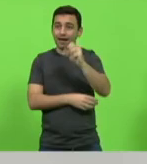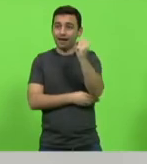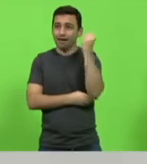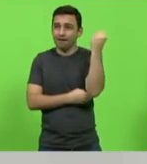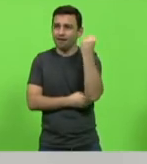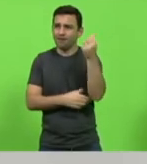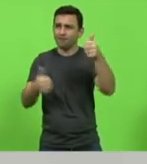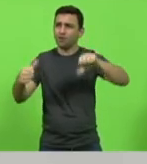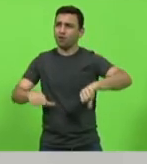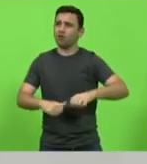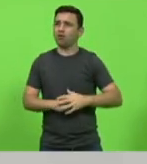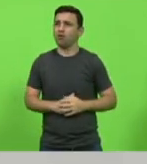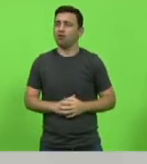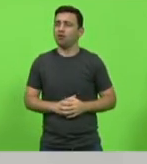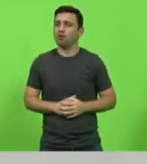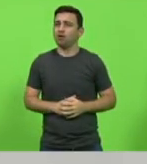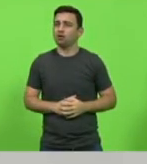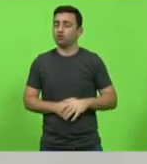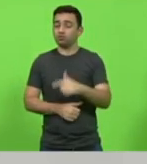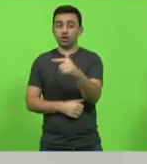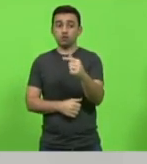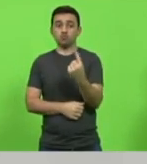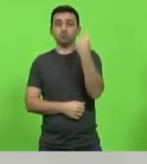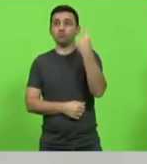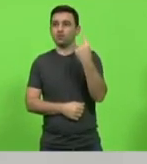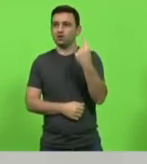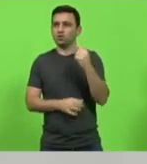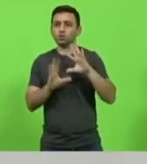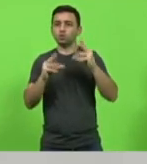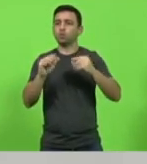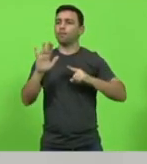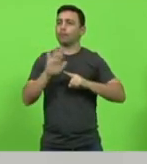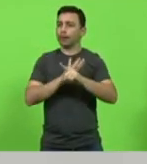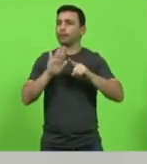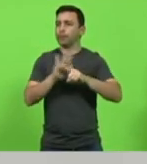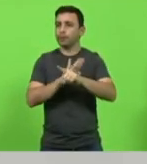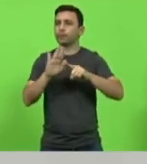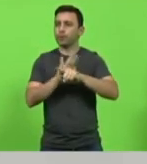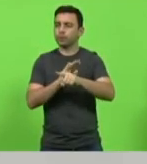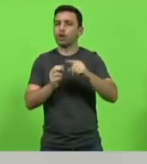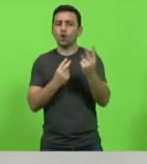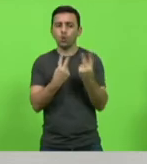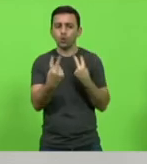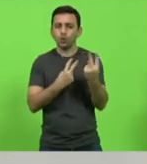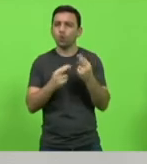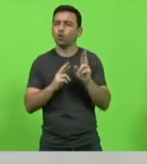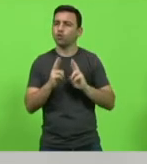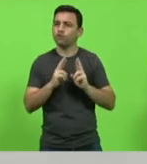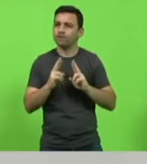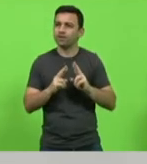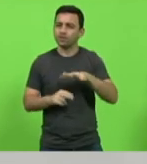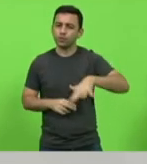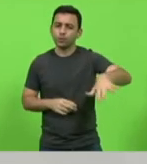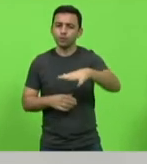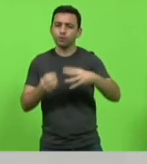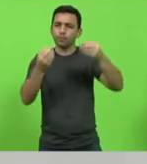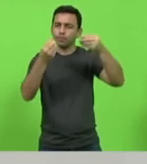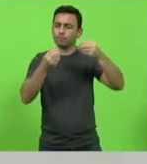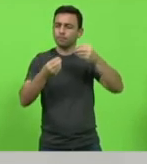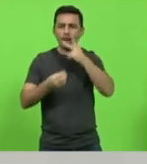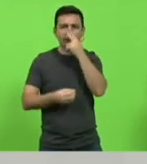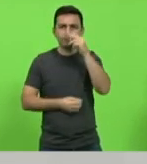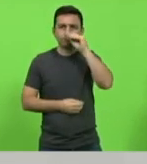gravíssima não teve um município que não veio a pergunta sobre rodovias que estão abandonadas